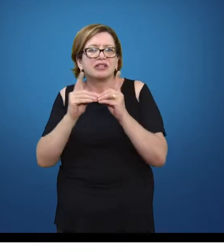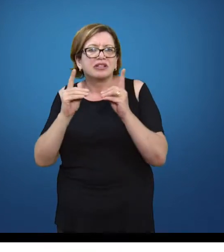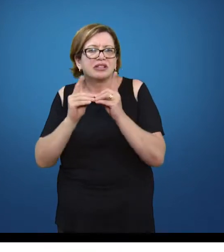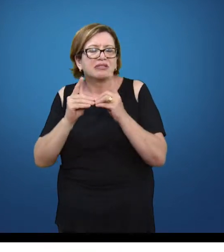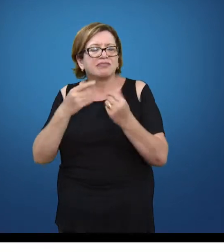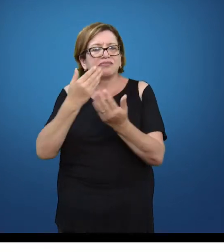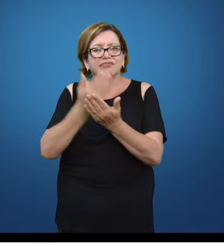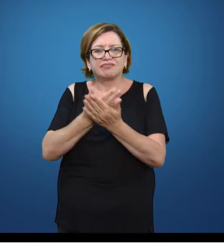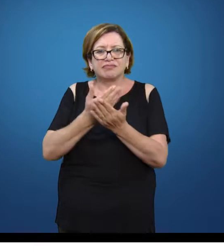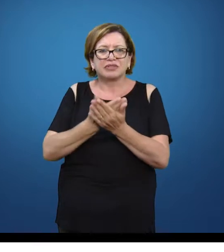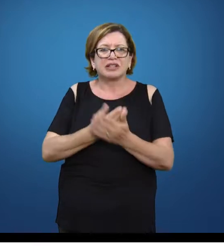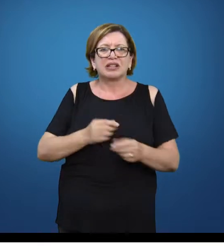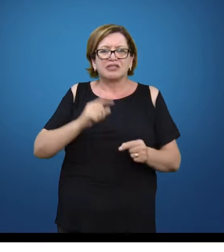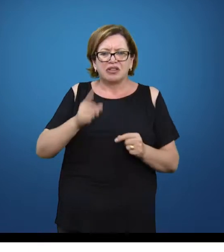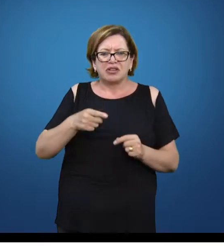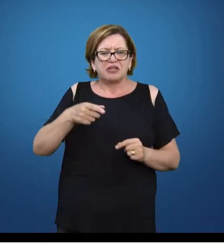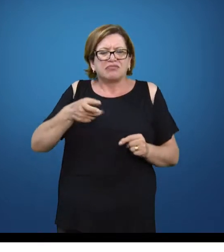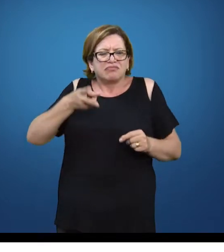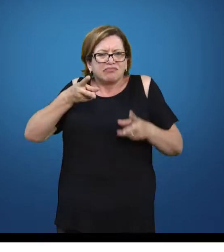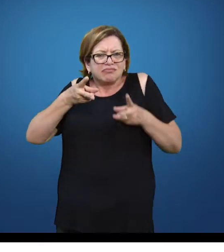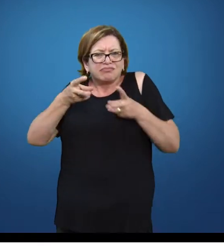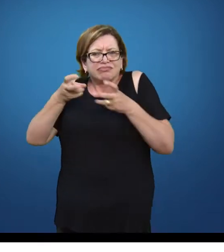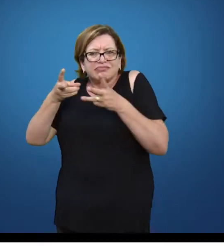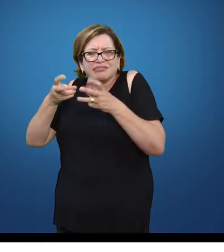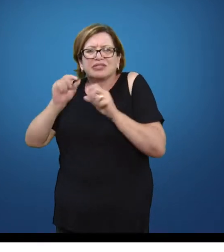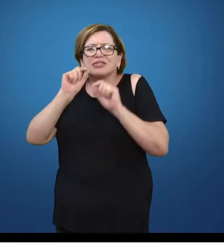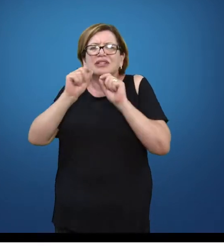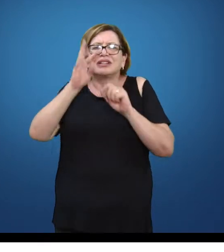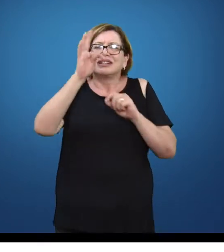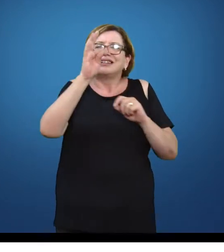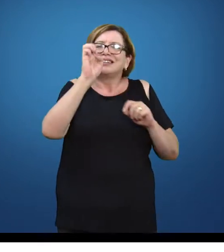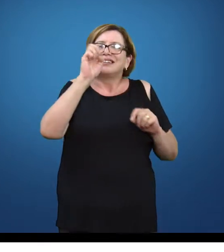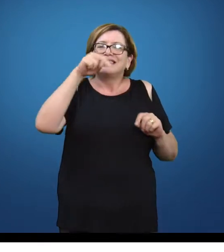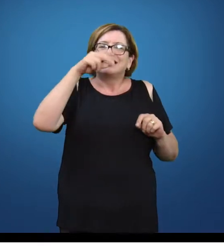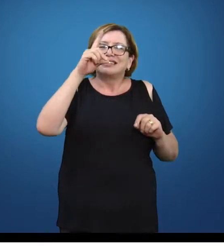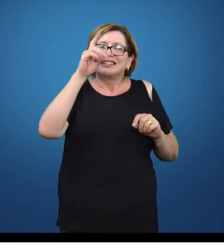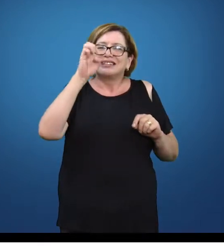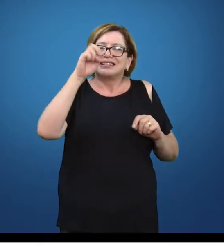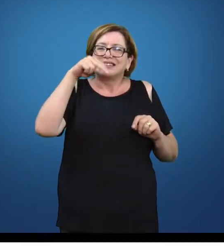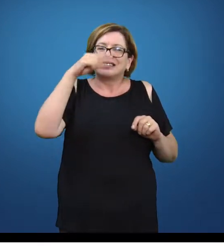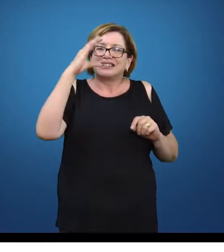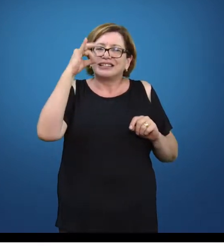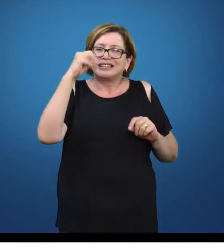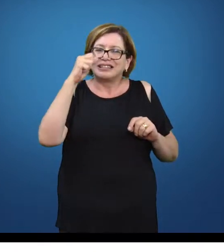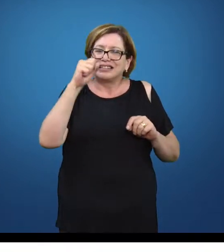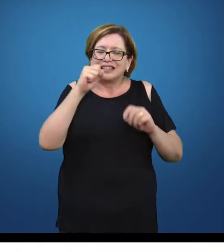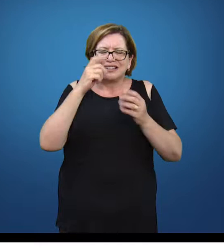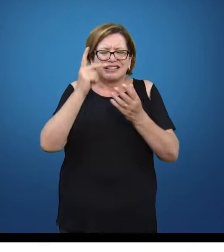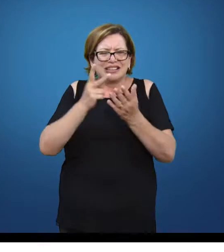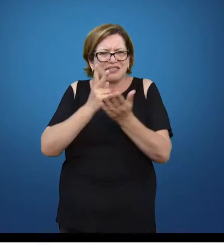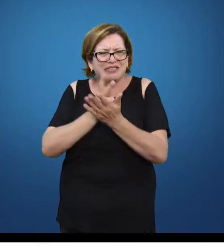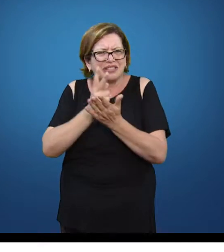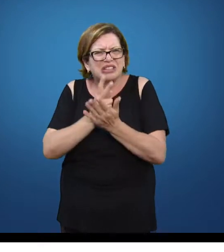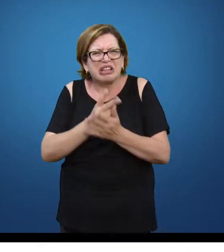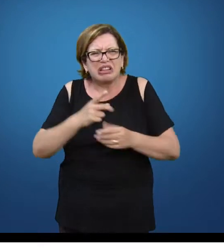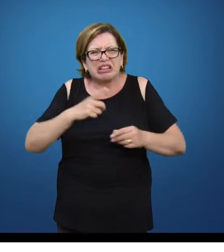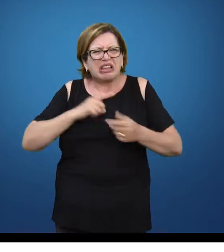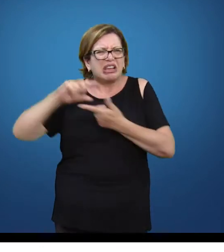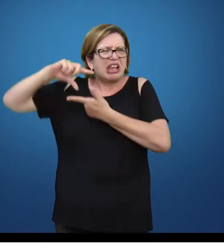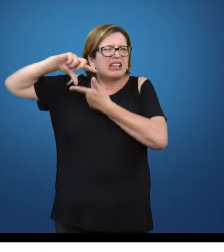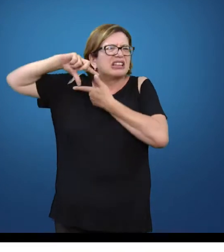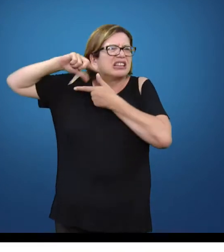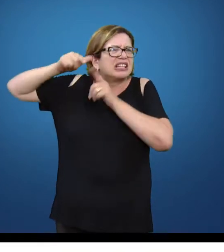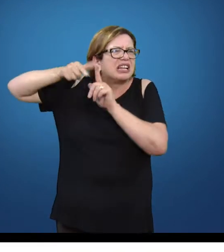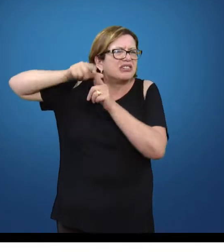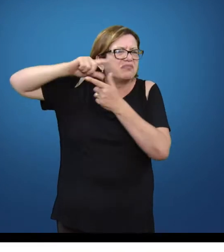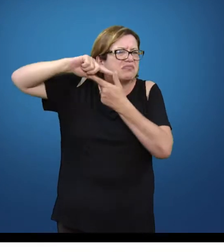quando vocês vão observar as tendências pedagógicas. Por que num determinado momento a gente tem uma escola tradicional?